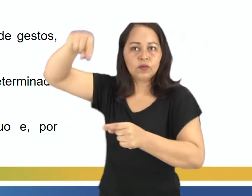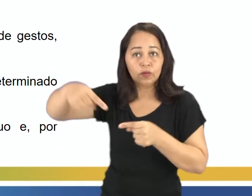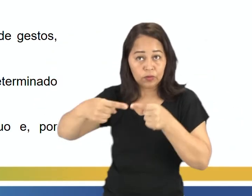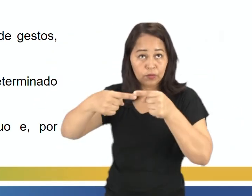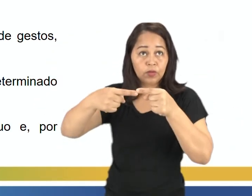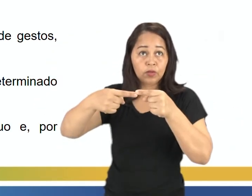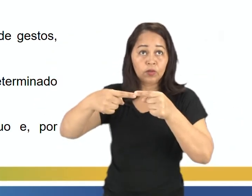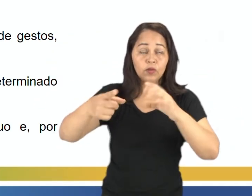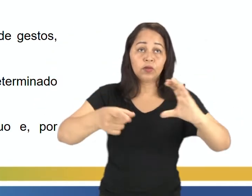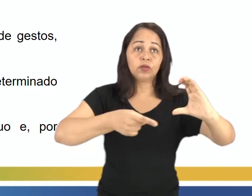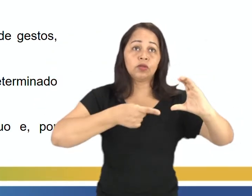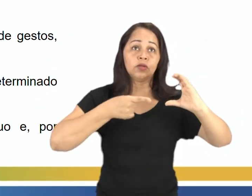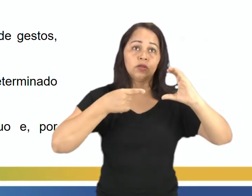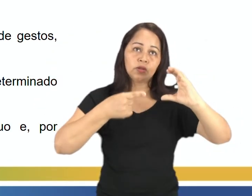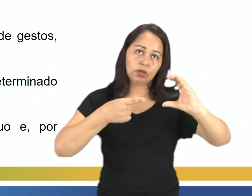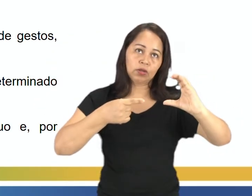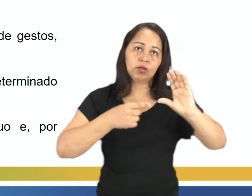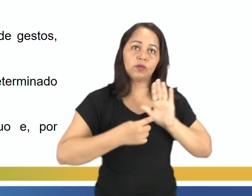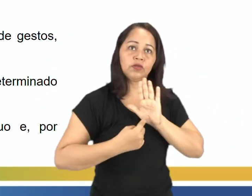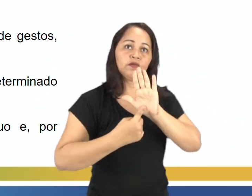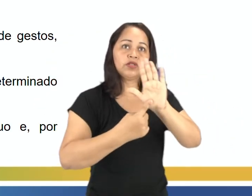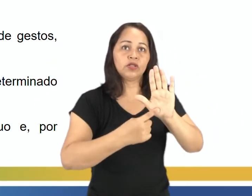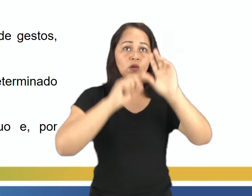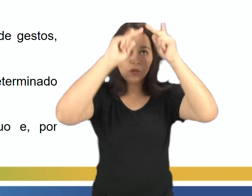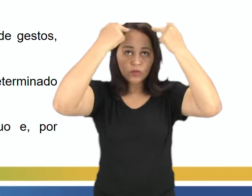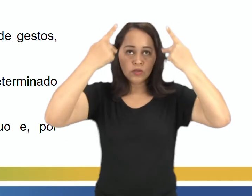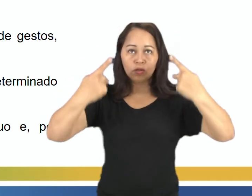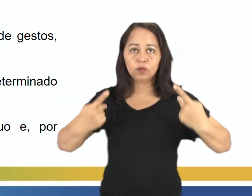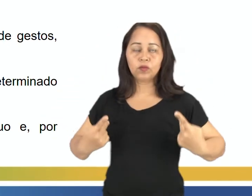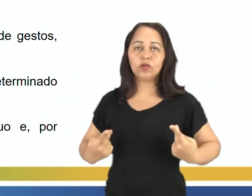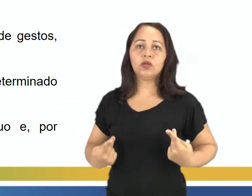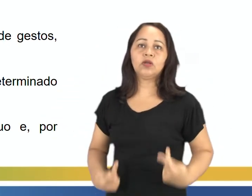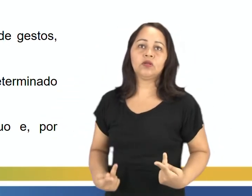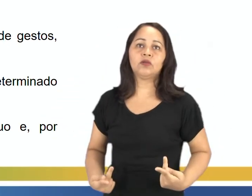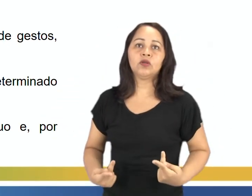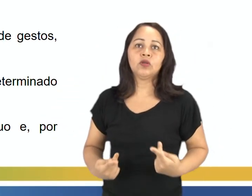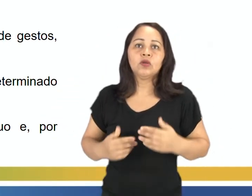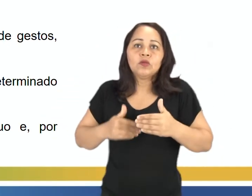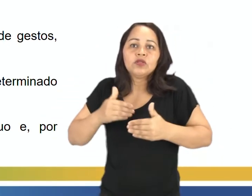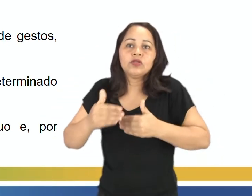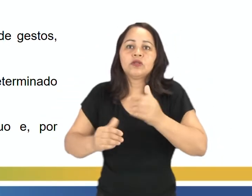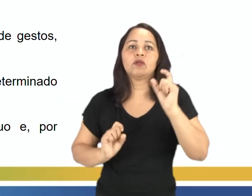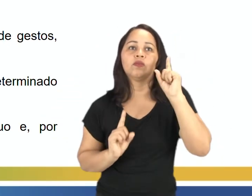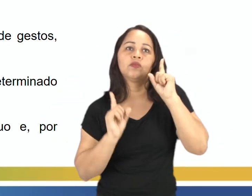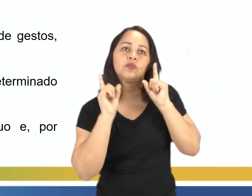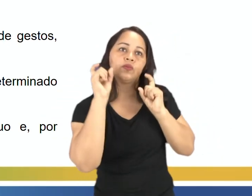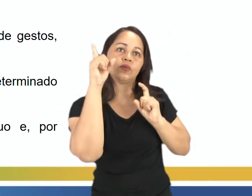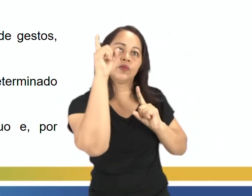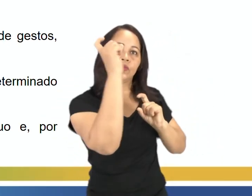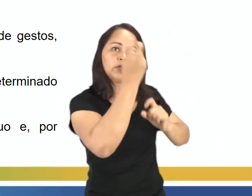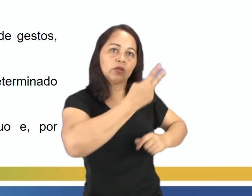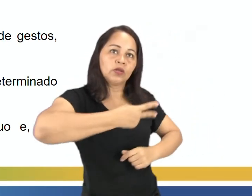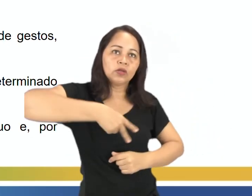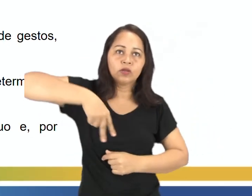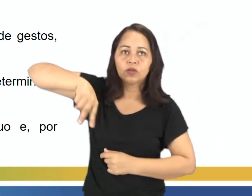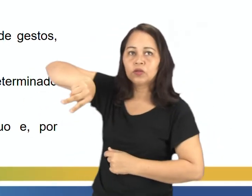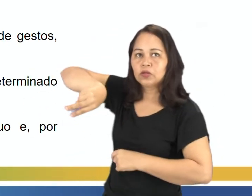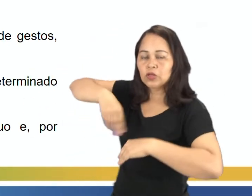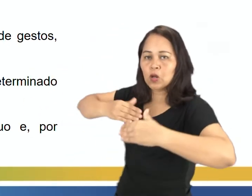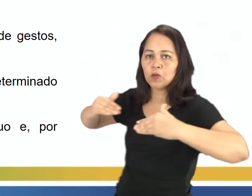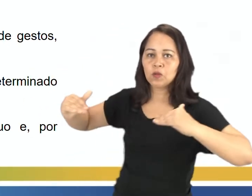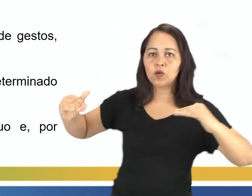aí? Né? A manifestação do ser humano formada por uma sequência de gestos, passos e